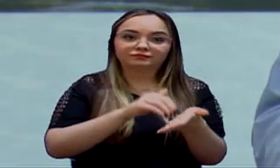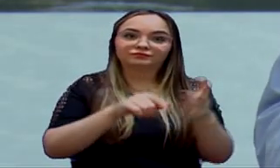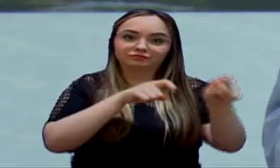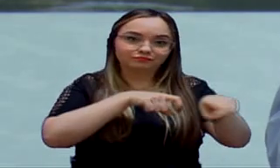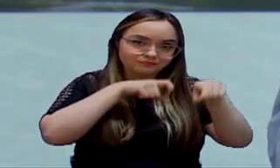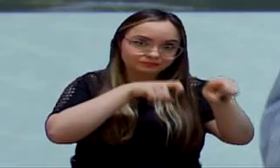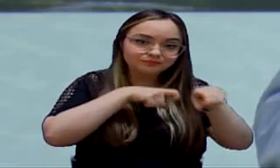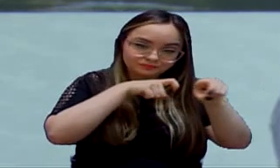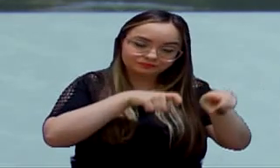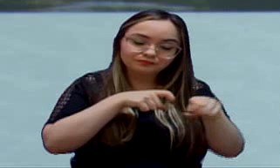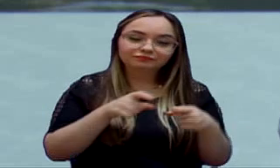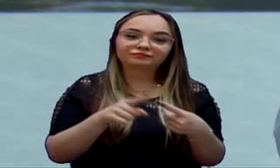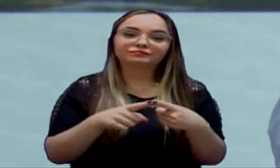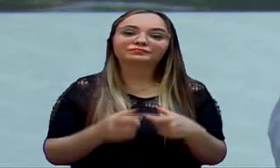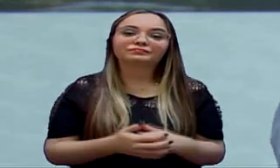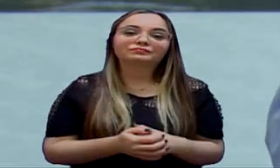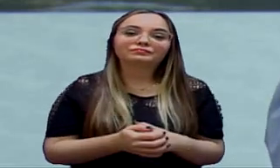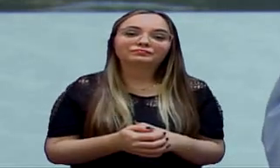fazenda